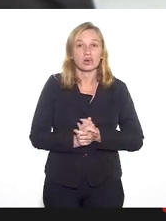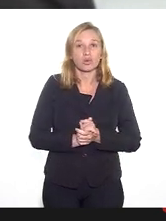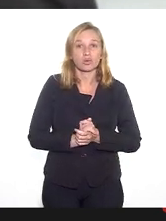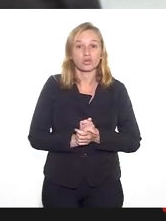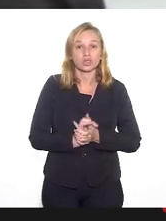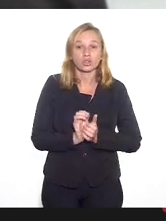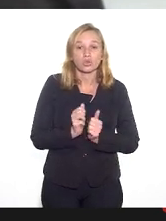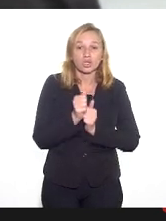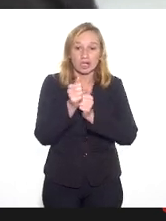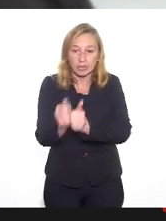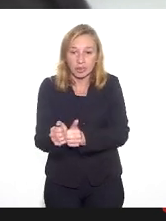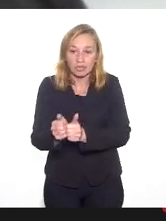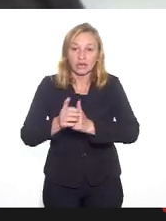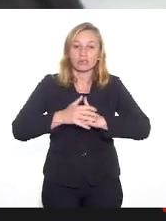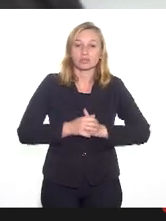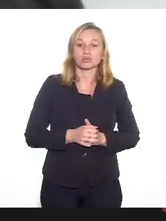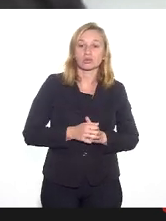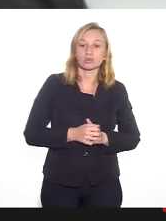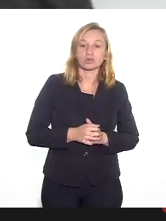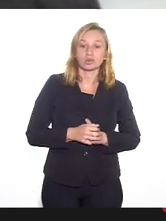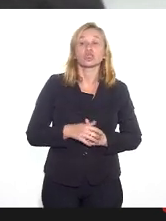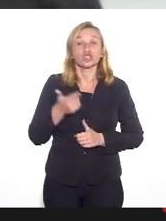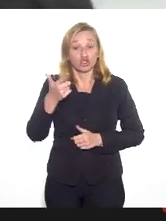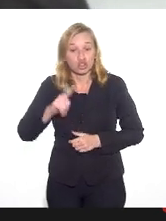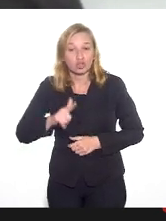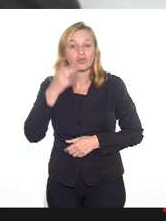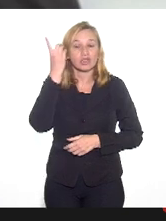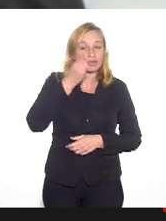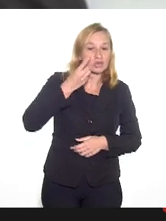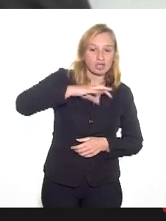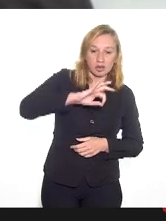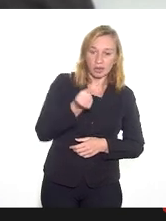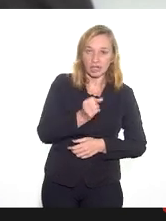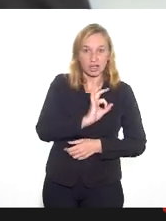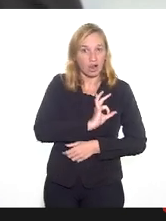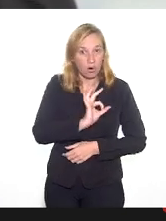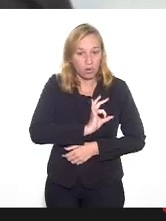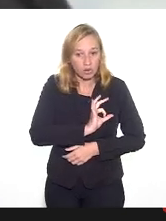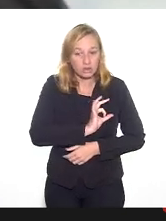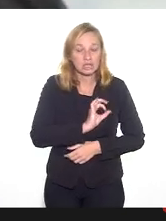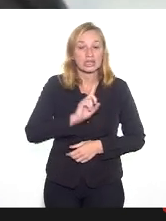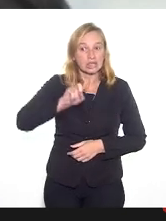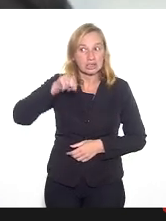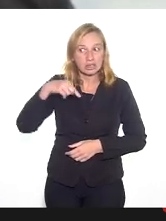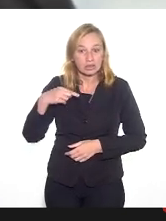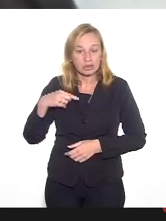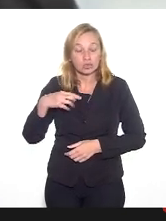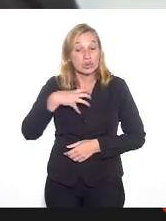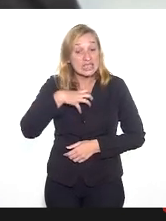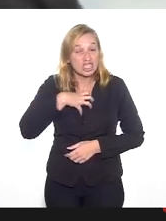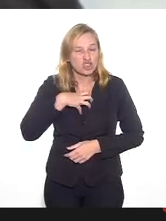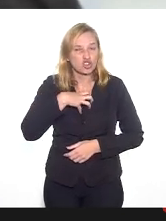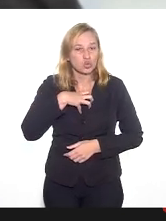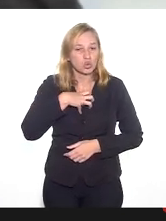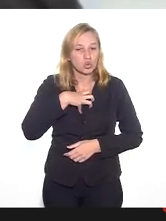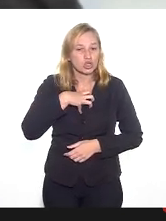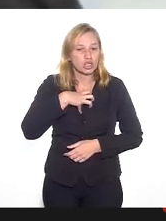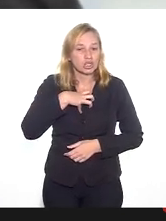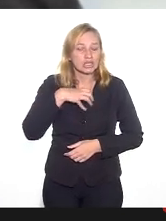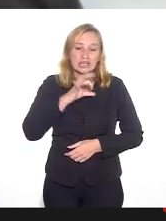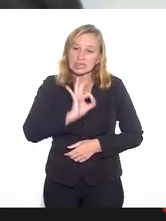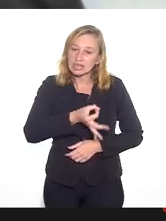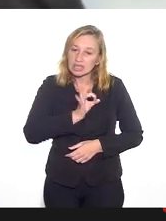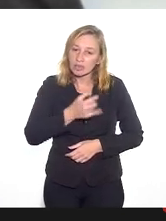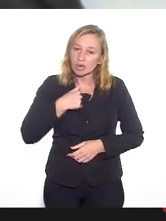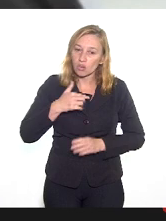o encaminhamento feito mais uma vez pela deputada Marta Rocha, no sentido de, formalmente,